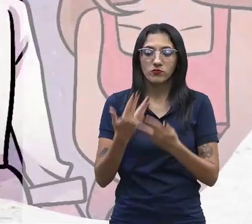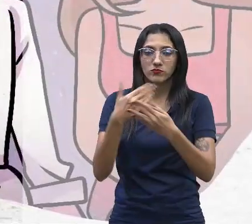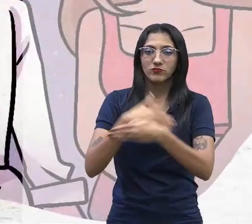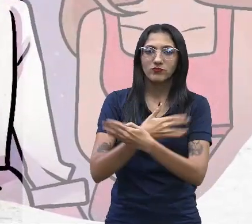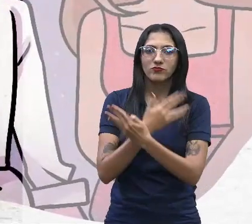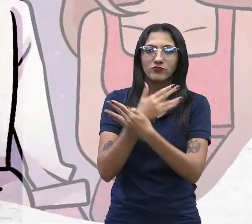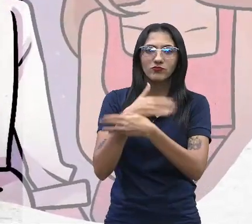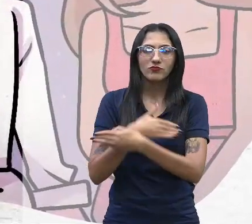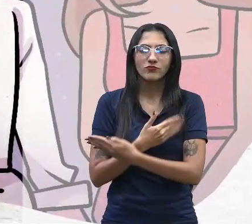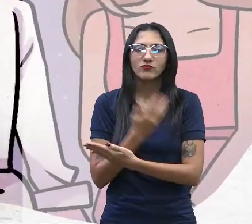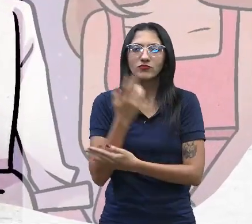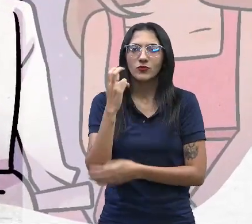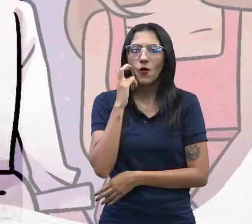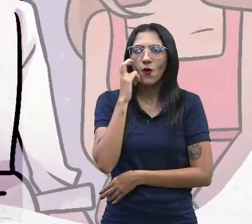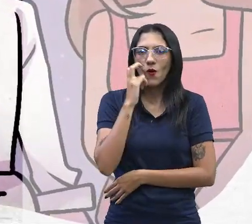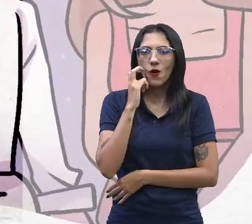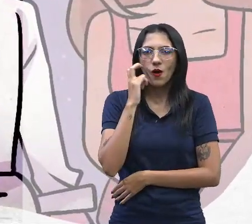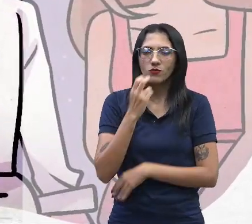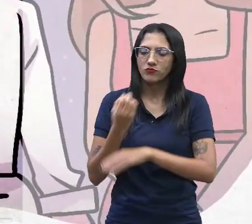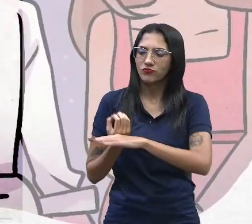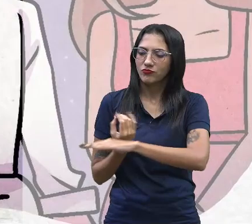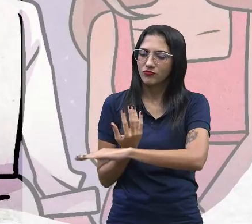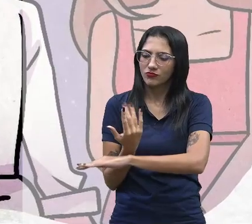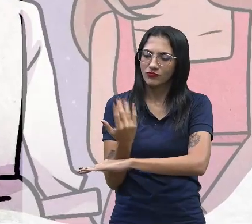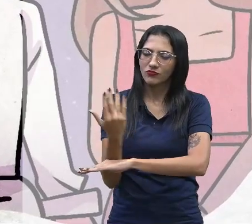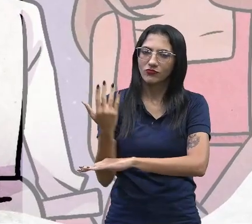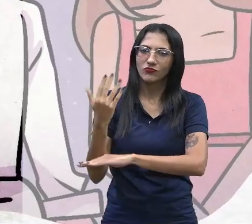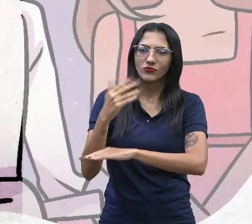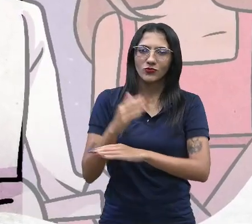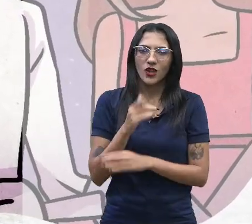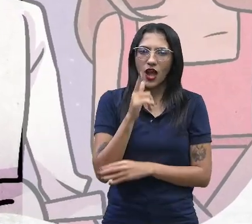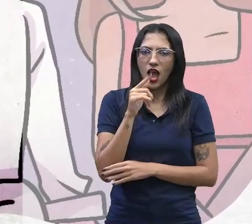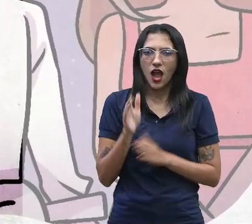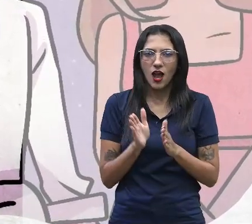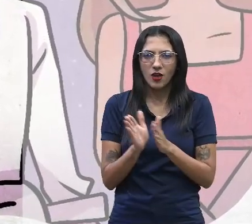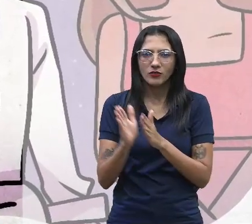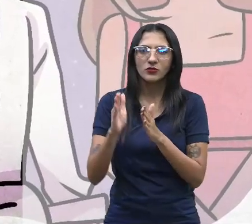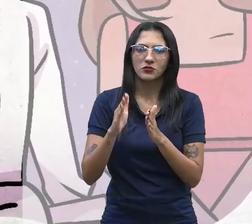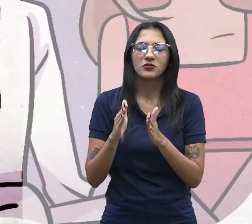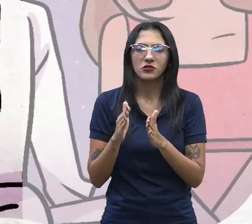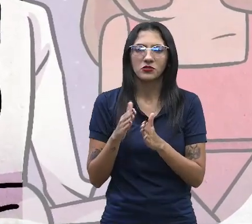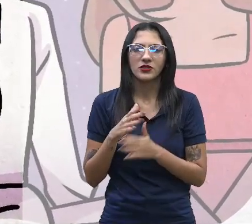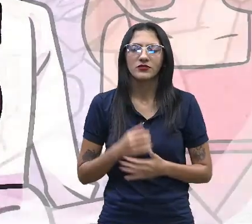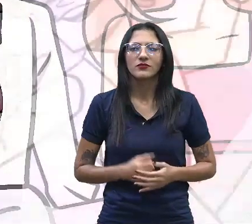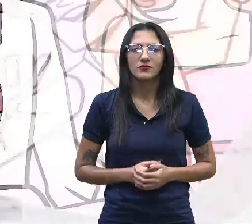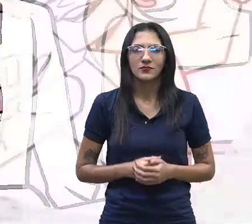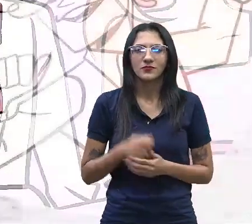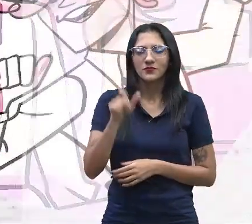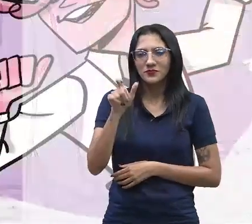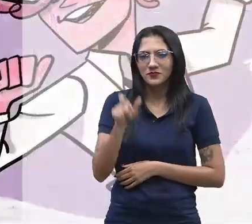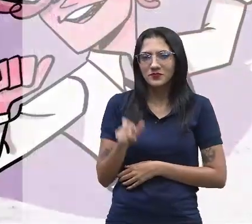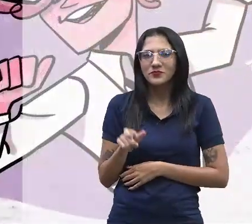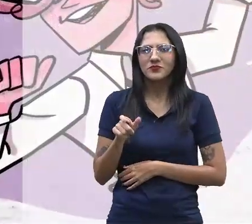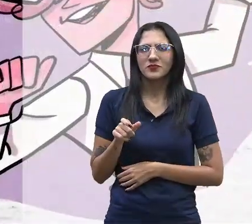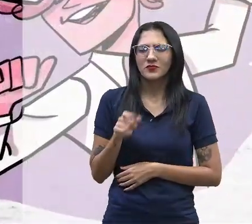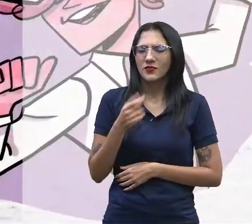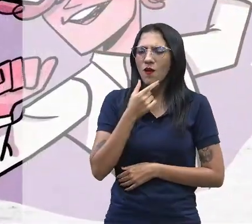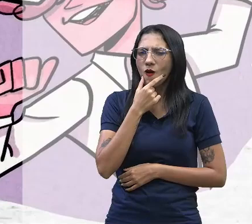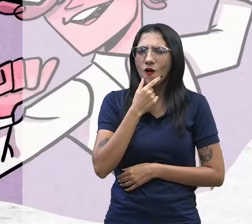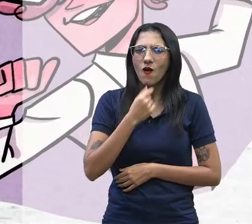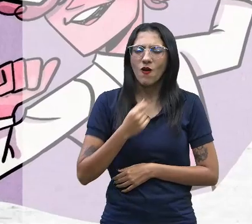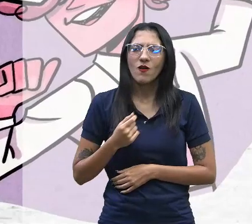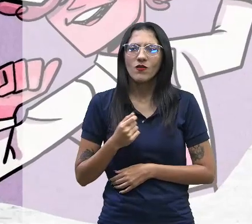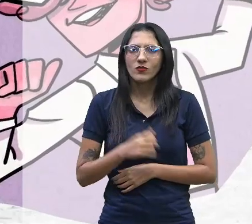de terno branco a todos enriquece. No rio